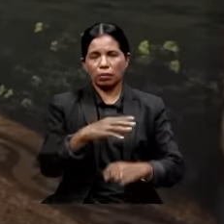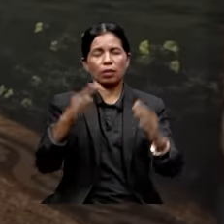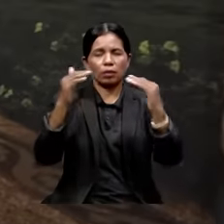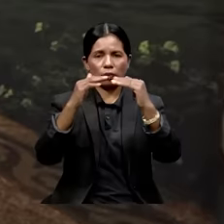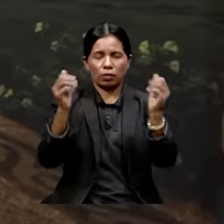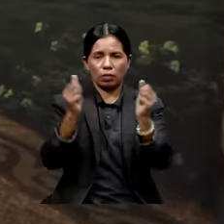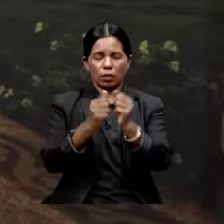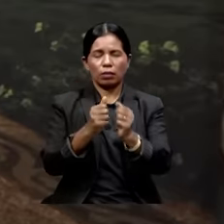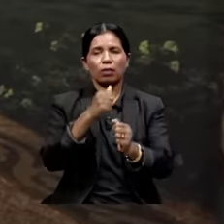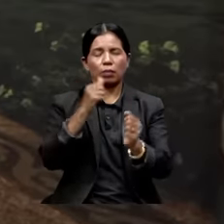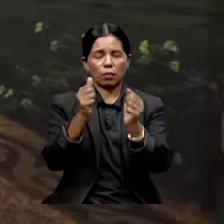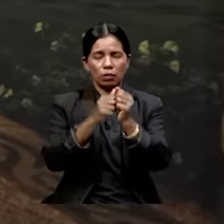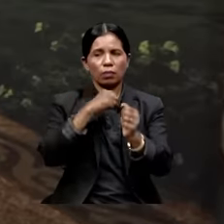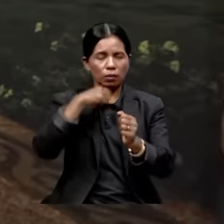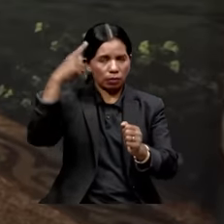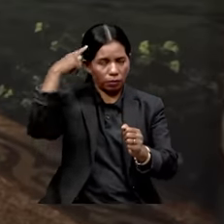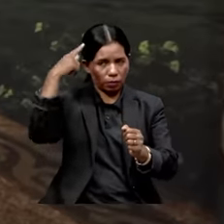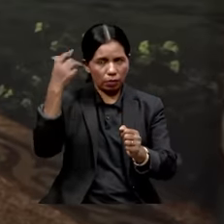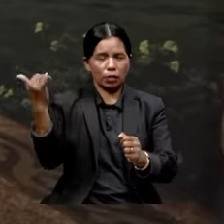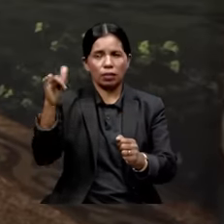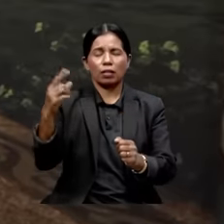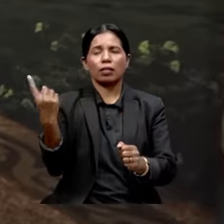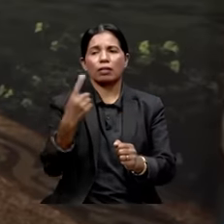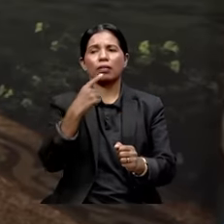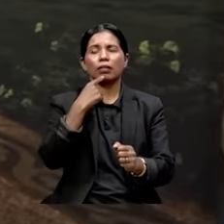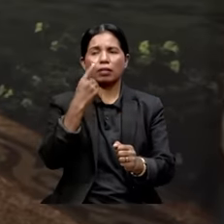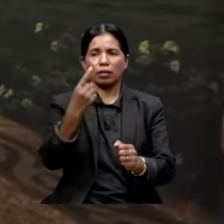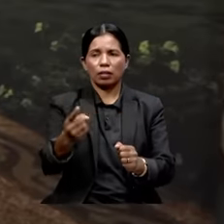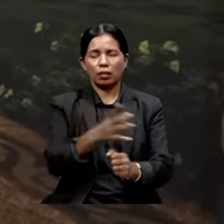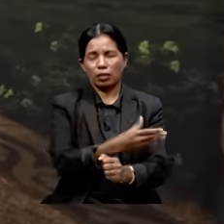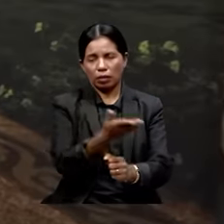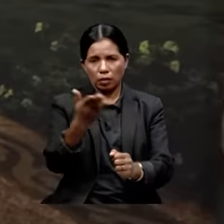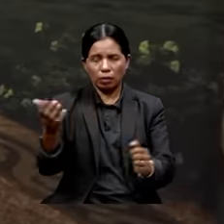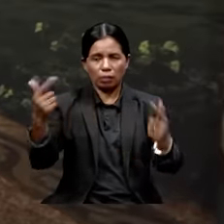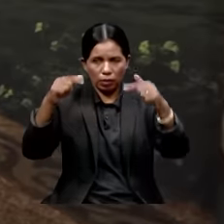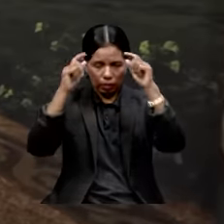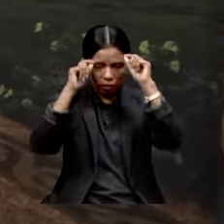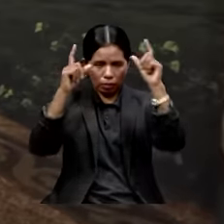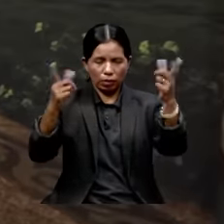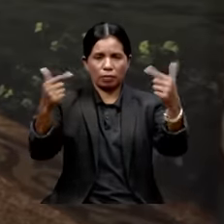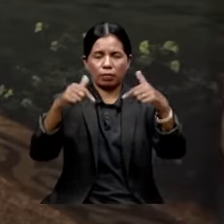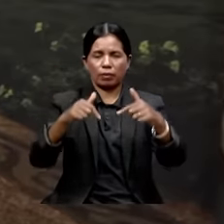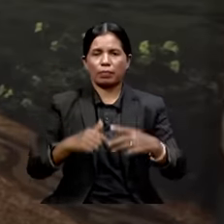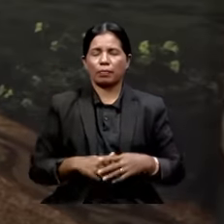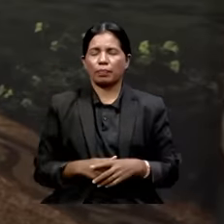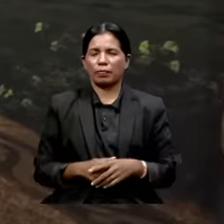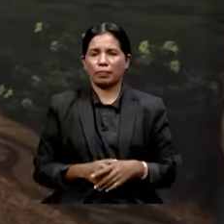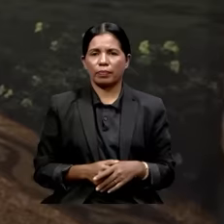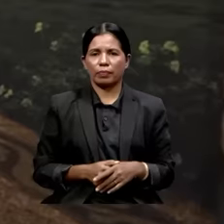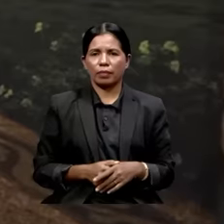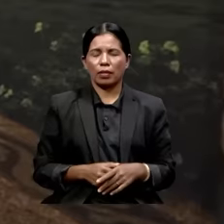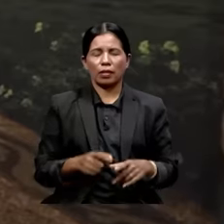anos o Papa, e ele sempre me diz, diga aos fiéis de Timor que eu vou. Mesmo quando ele estava